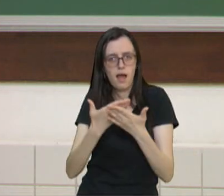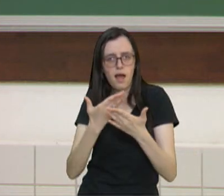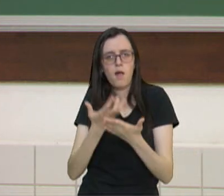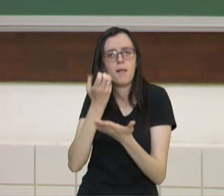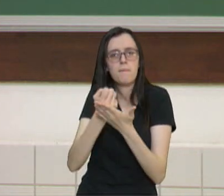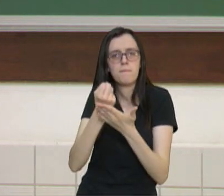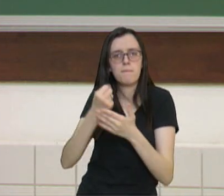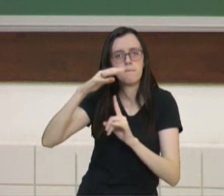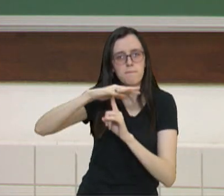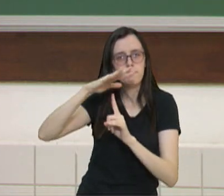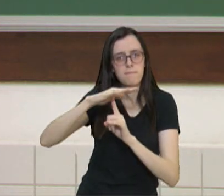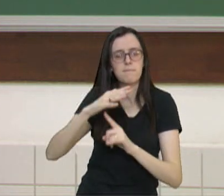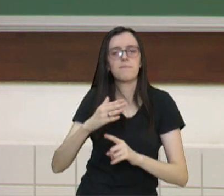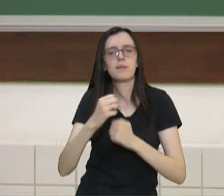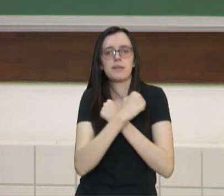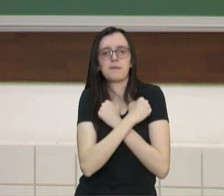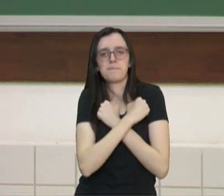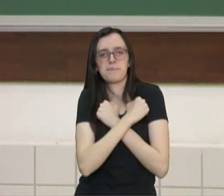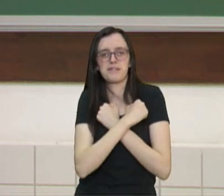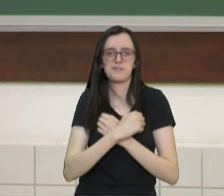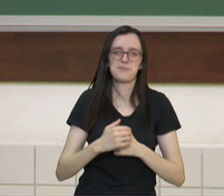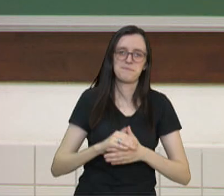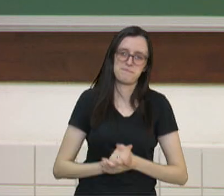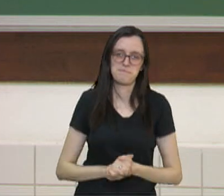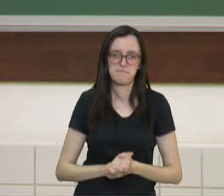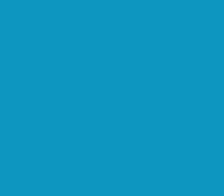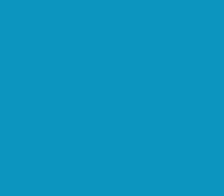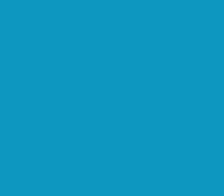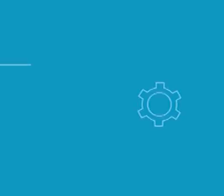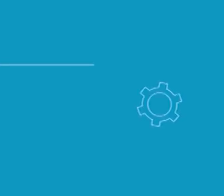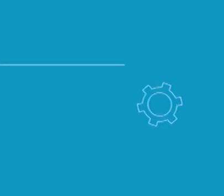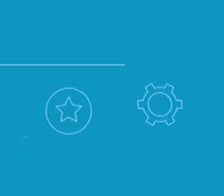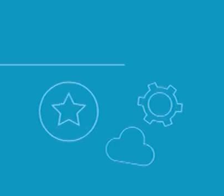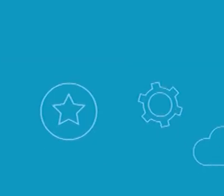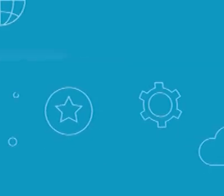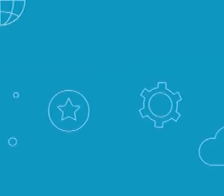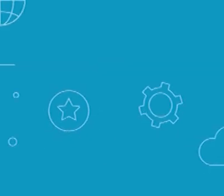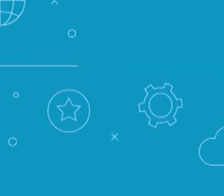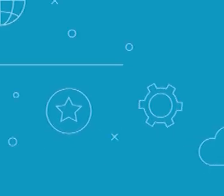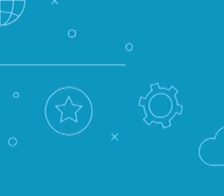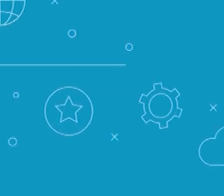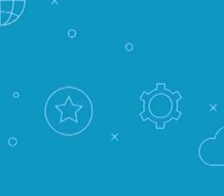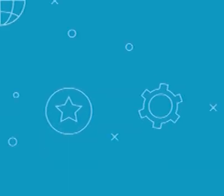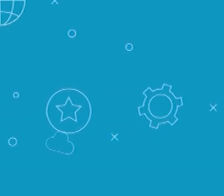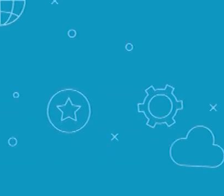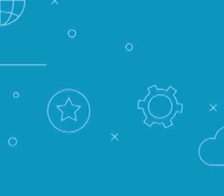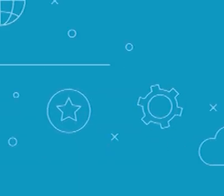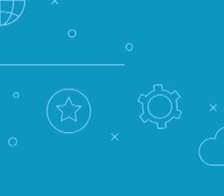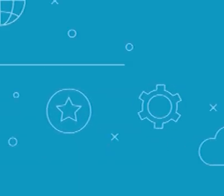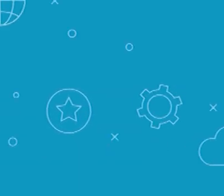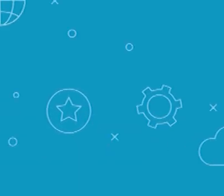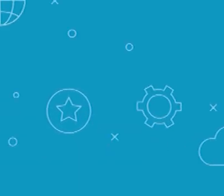Paraná. Muito bem, abraços.